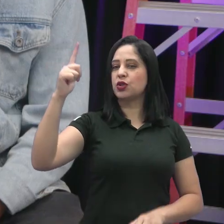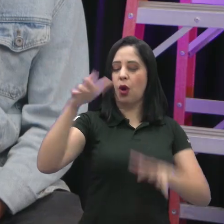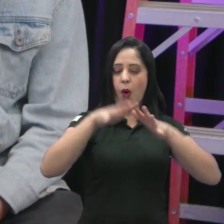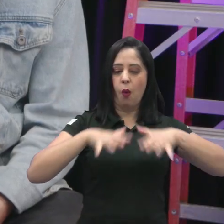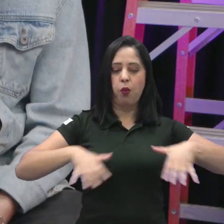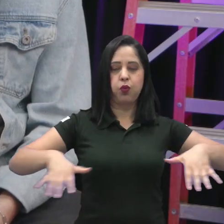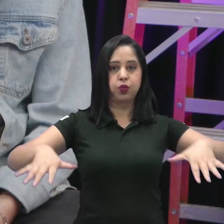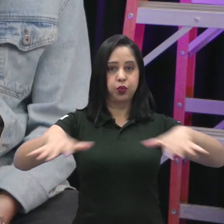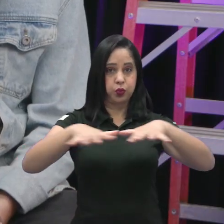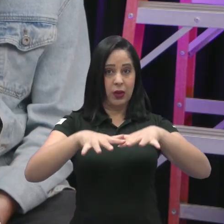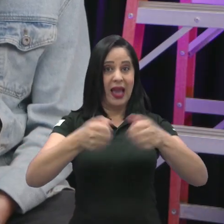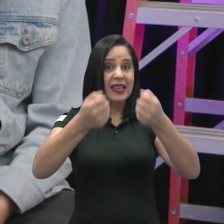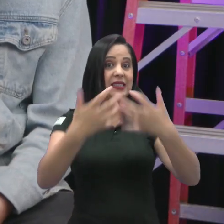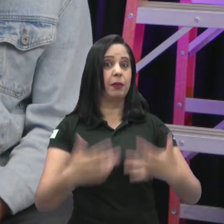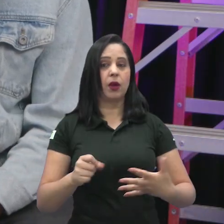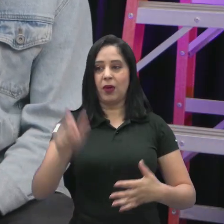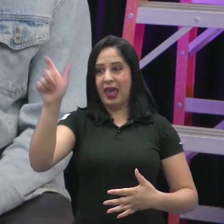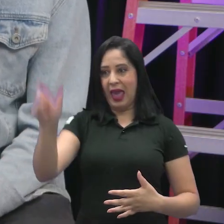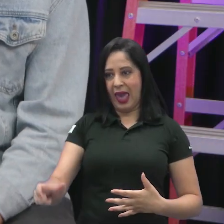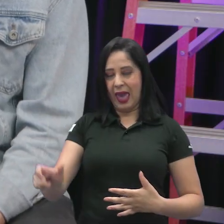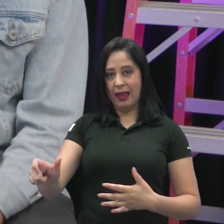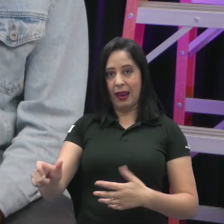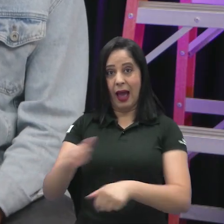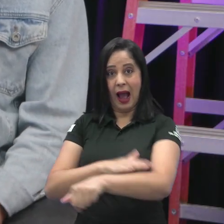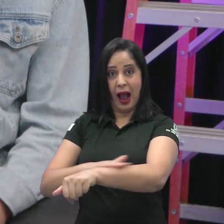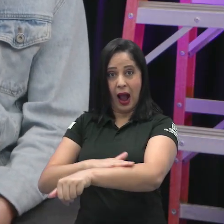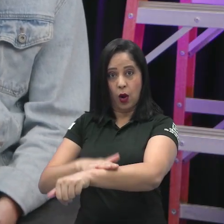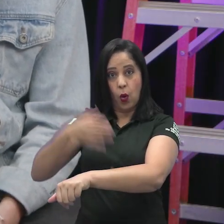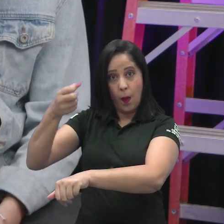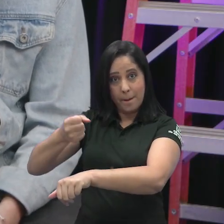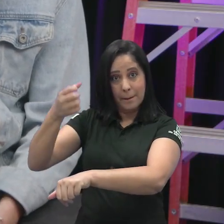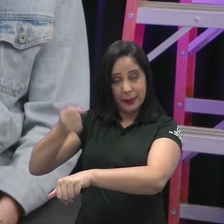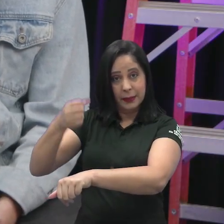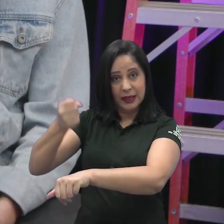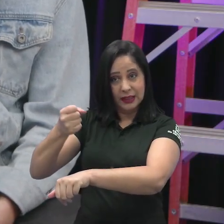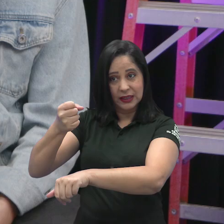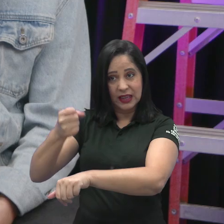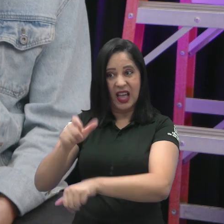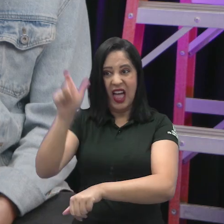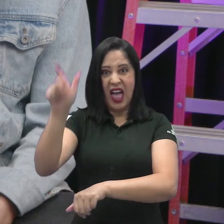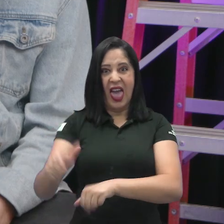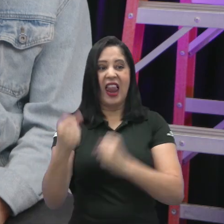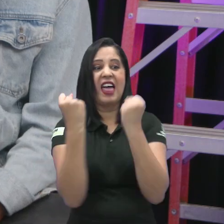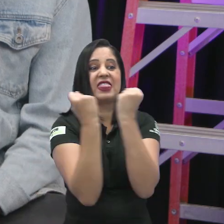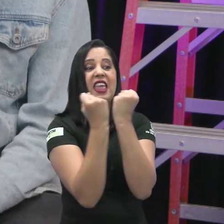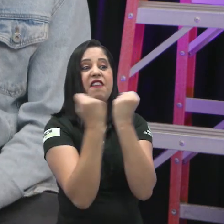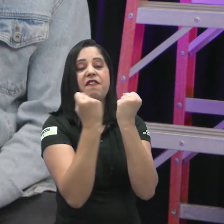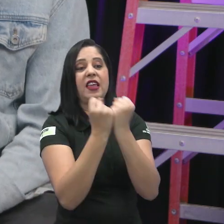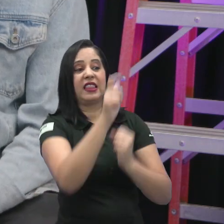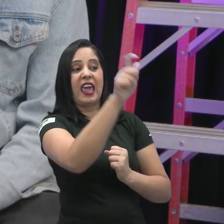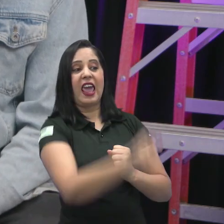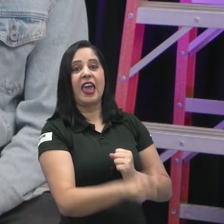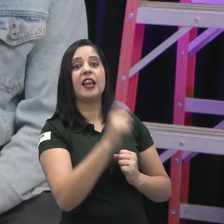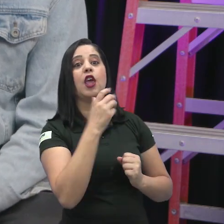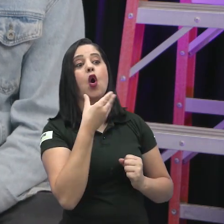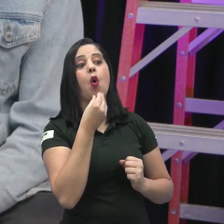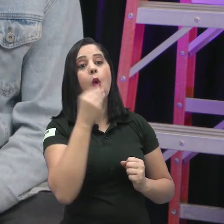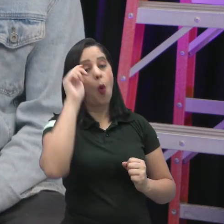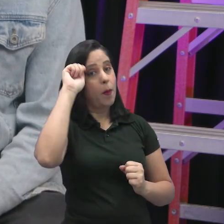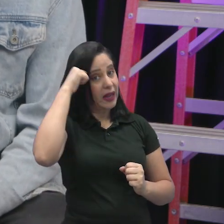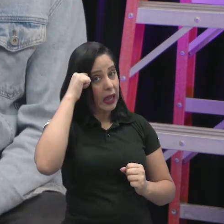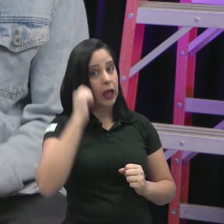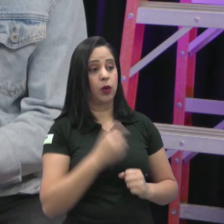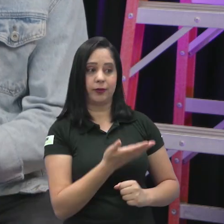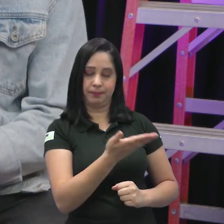mostra pelos olhos de uma menina branca a luta do pai dela para defender um homem negro acusado injustamente. Tá bom